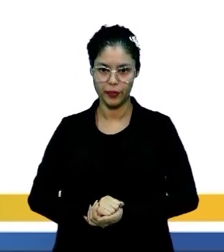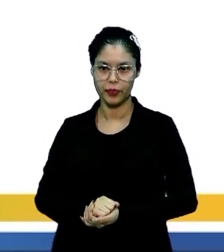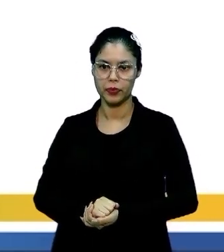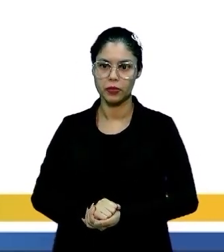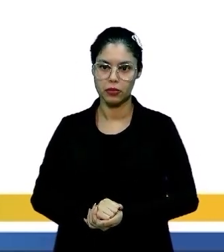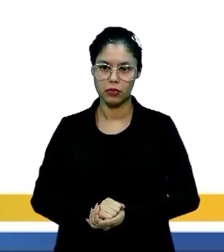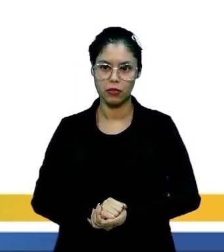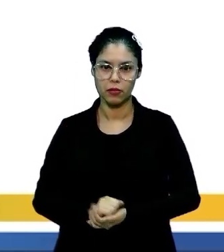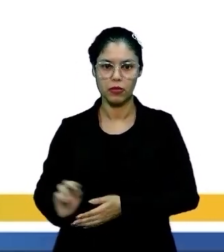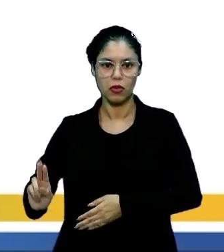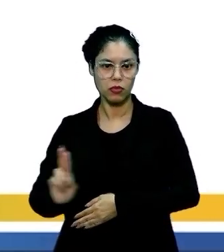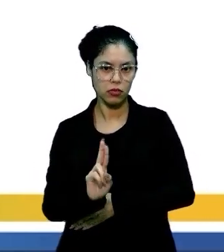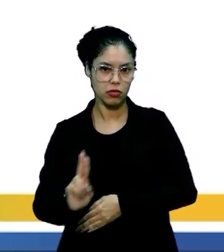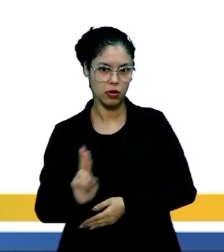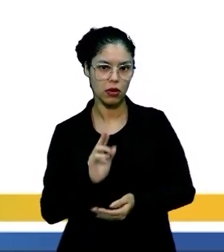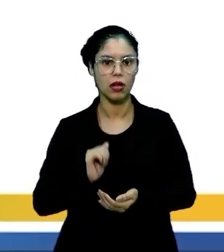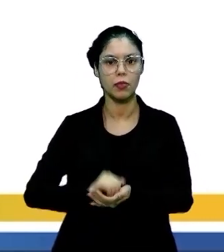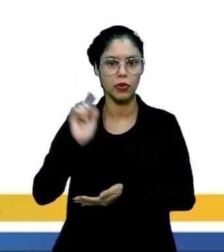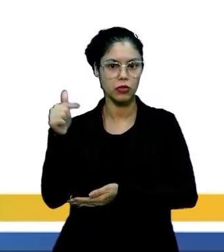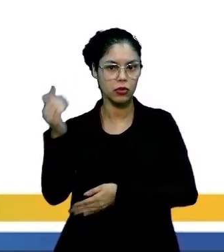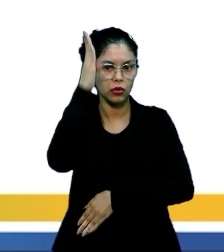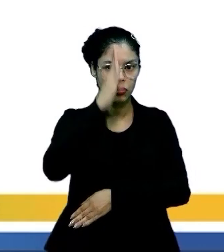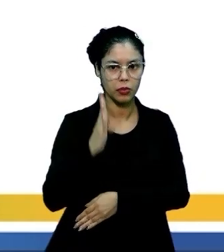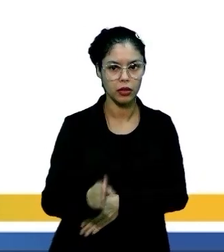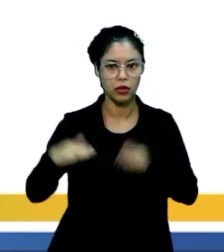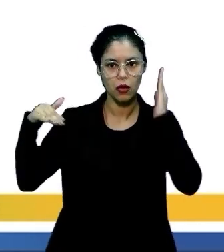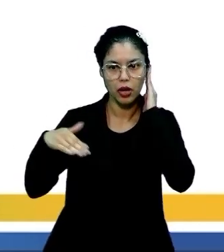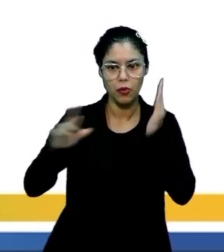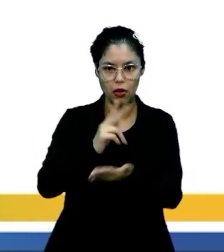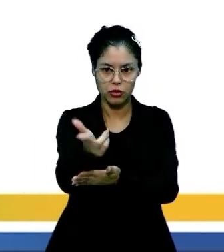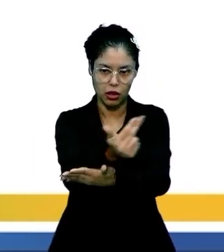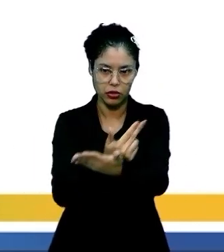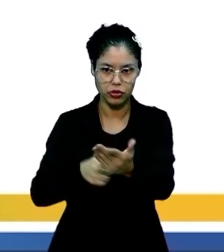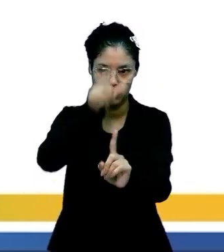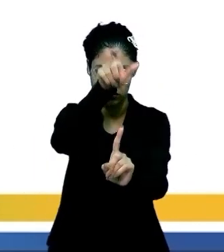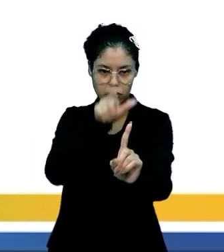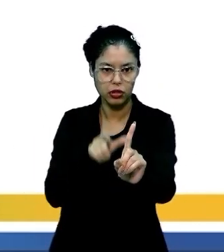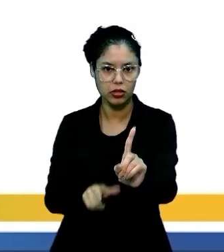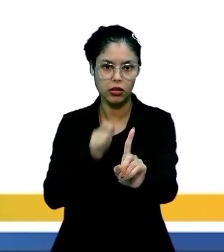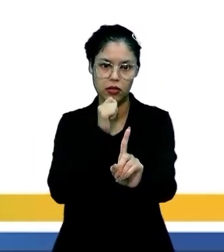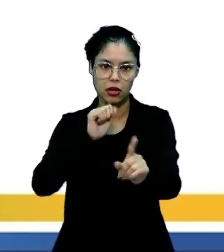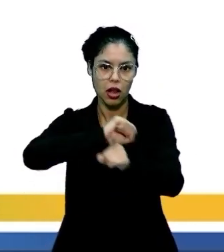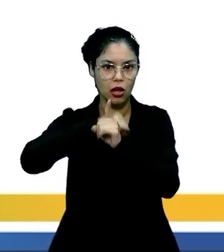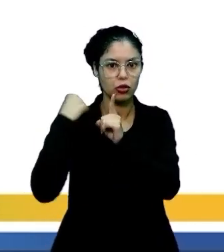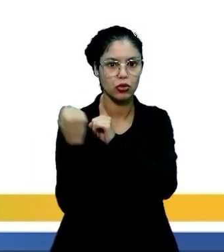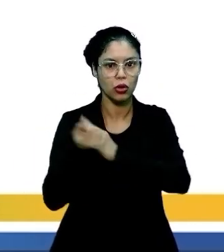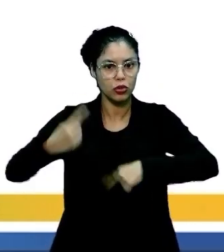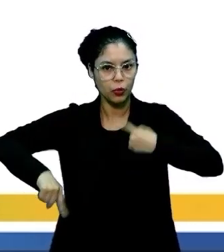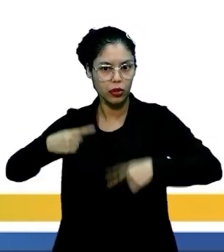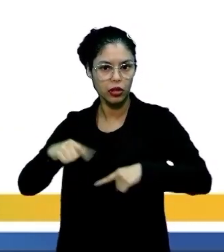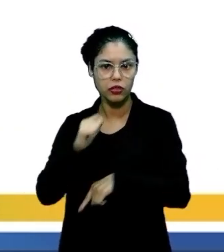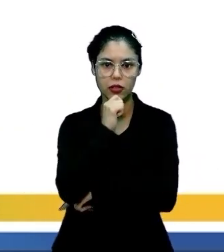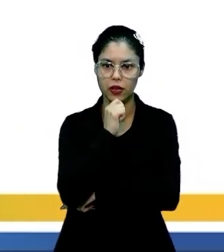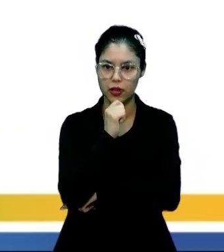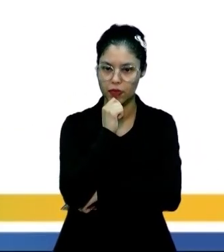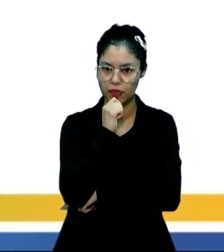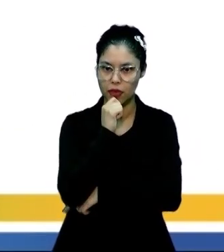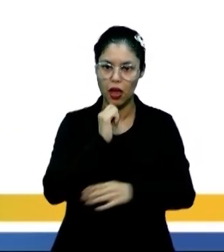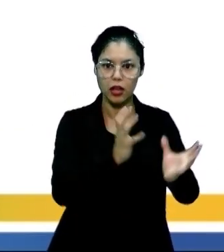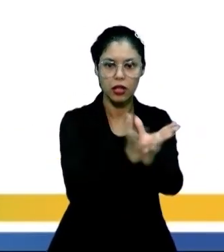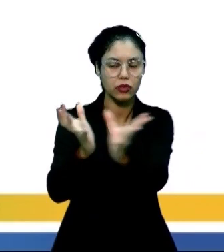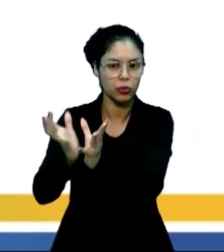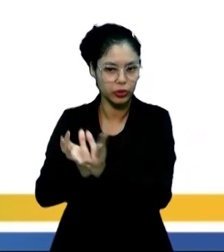content, band names, and song names used by Brazilian hip-hop artists often connote the